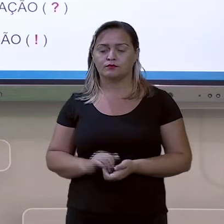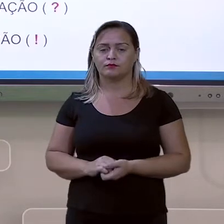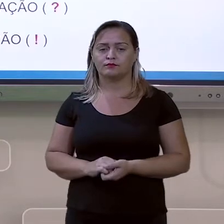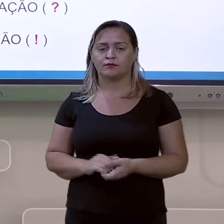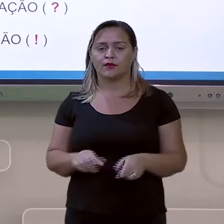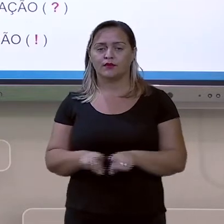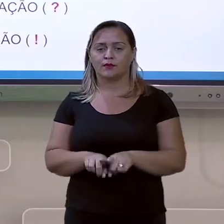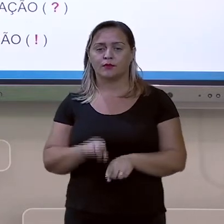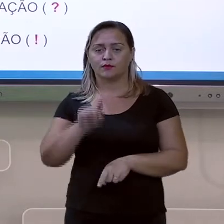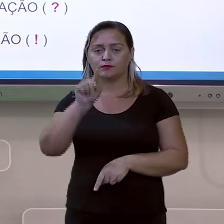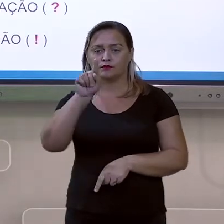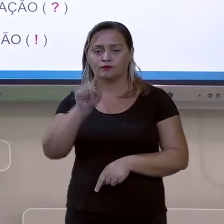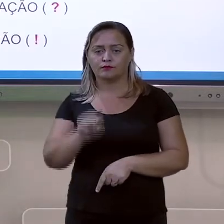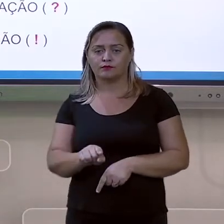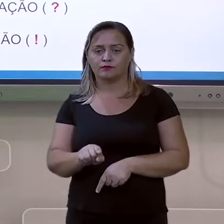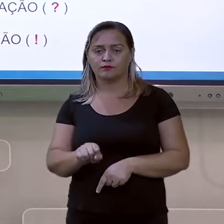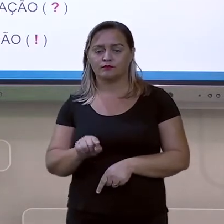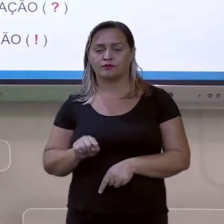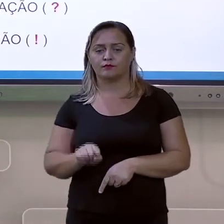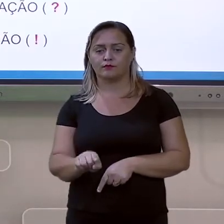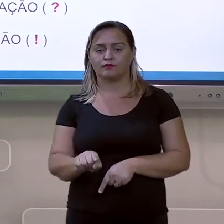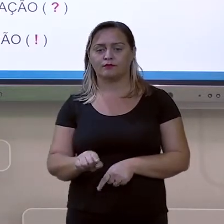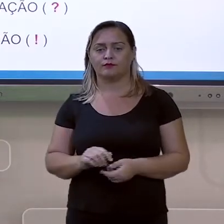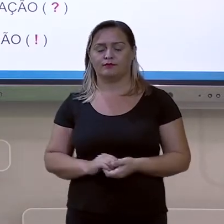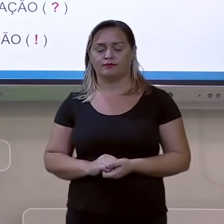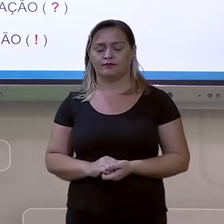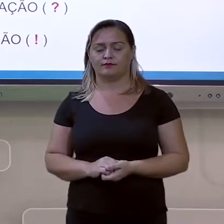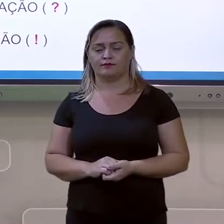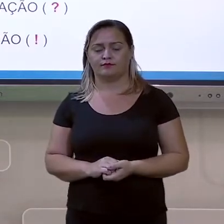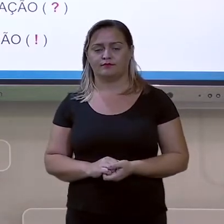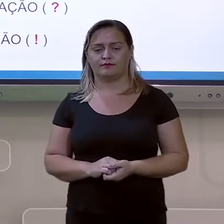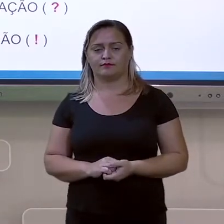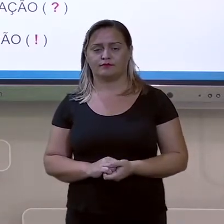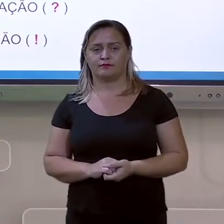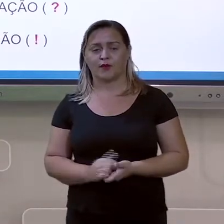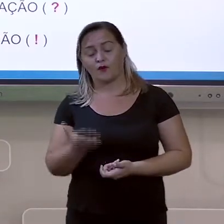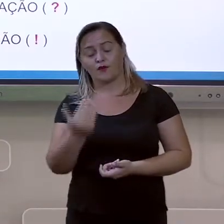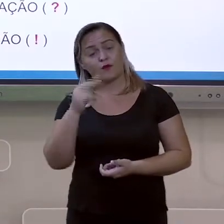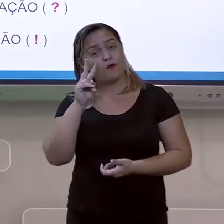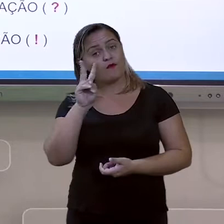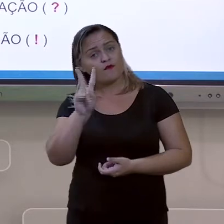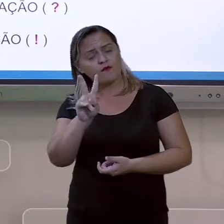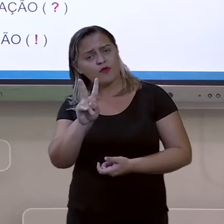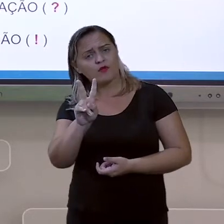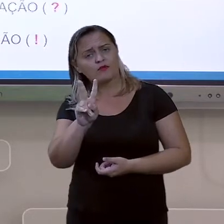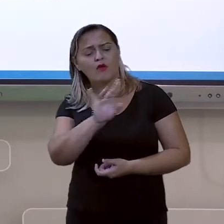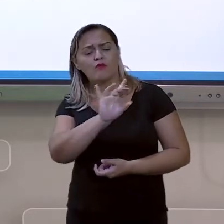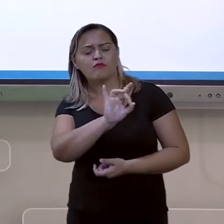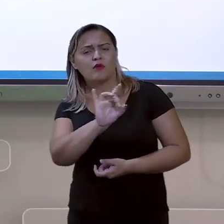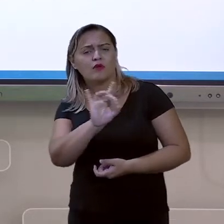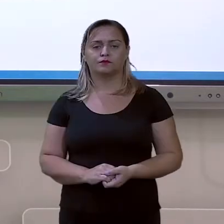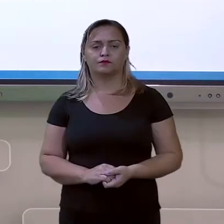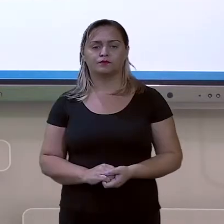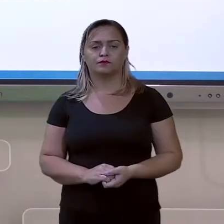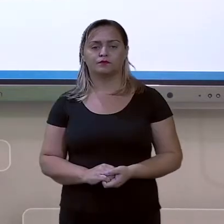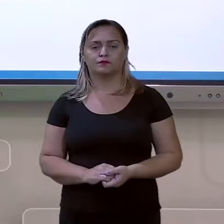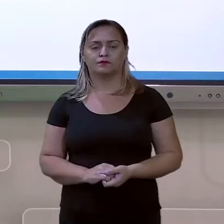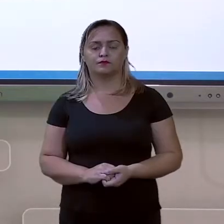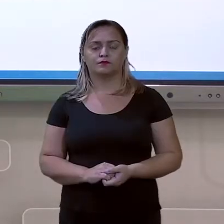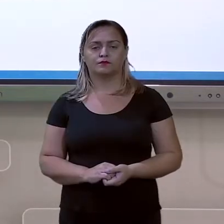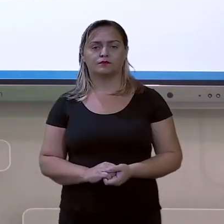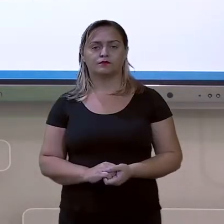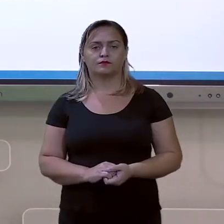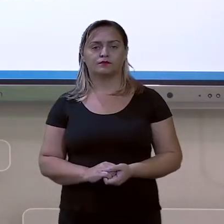temos o ponto de exclamação. Vamos ver para que cada um deles serve?